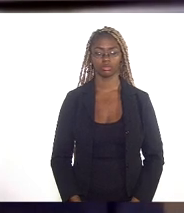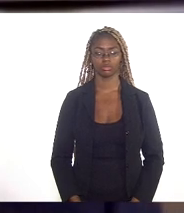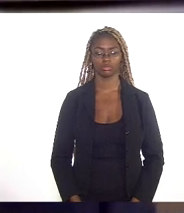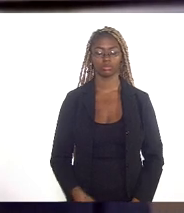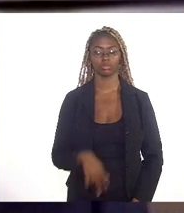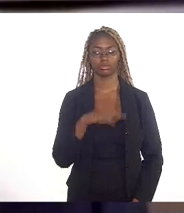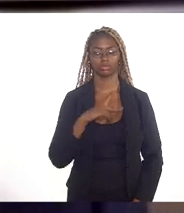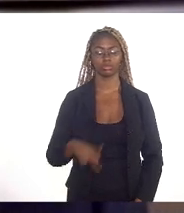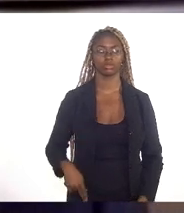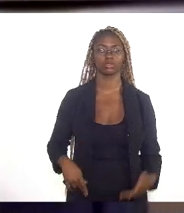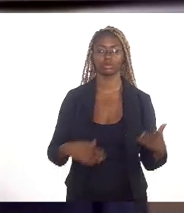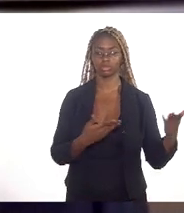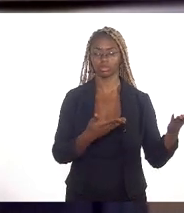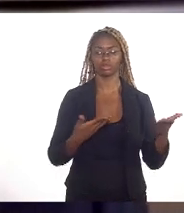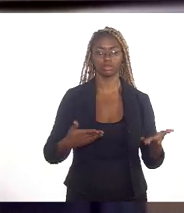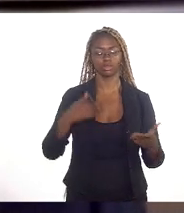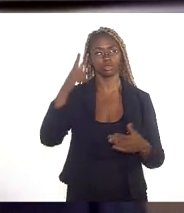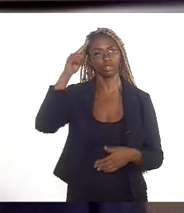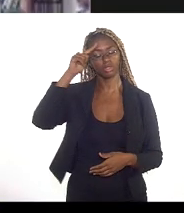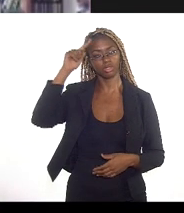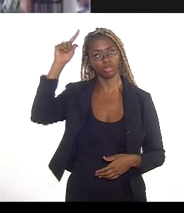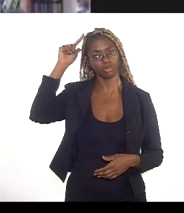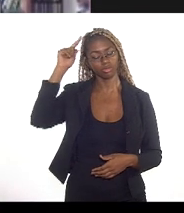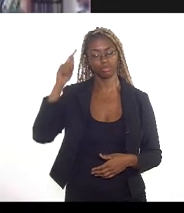Convido o deputado Luiz Paulo para emitir parecer.